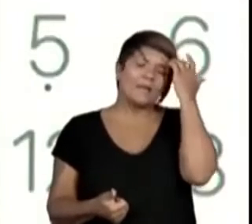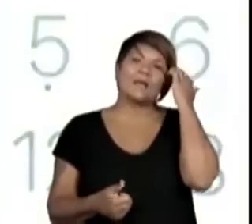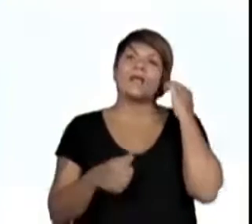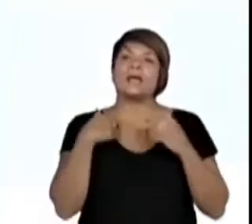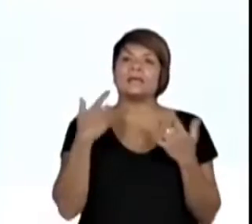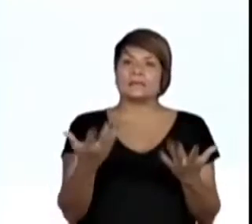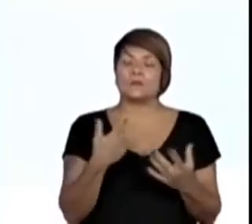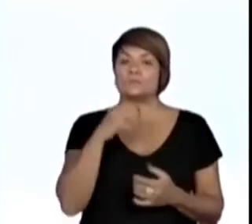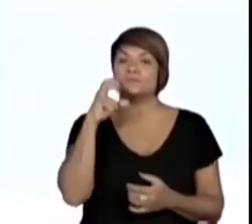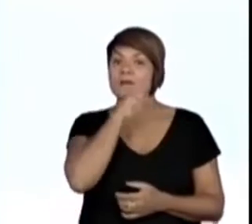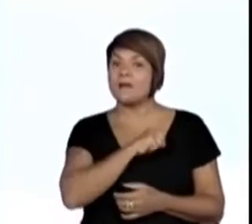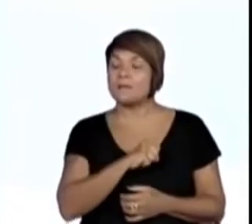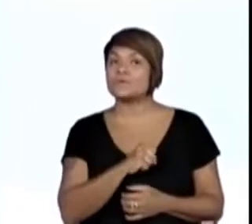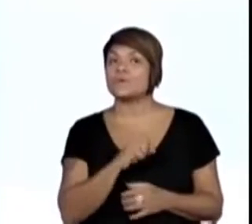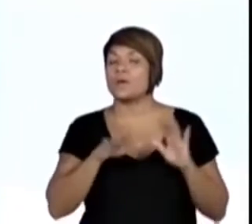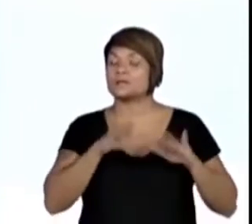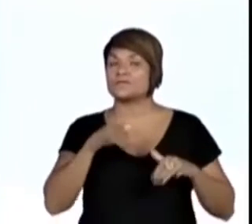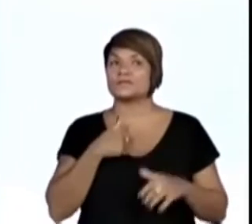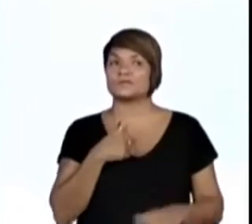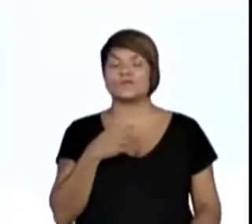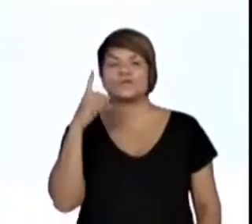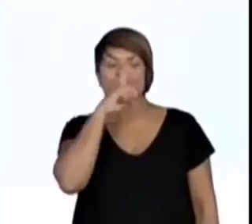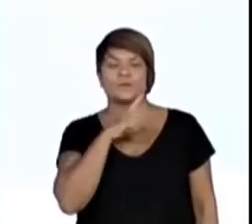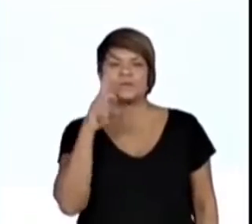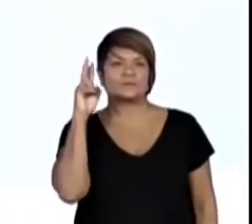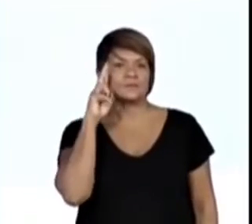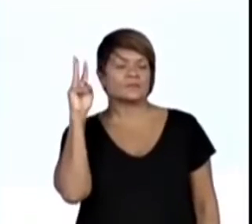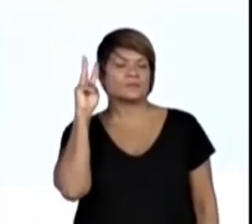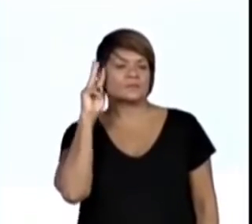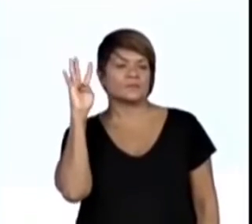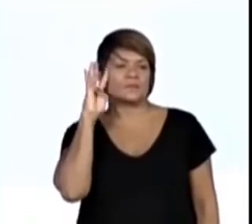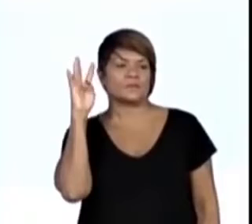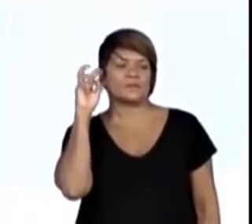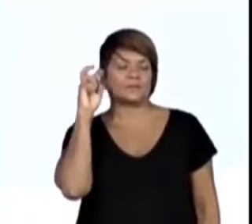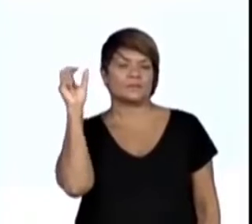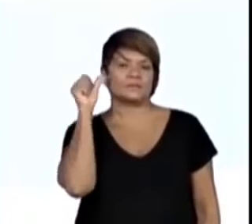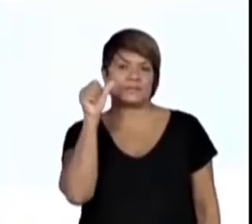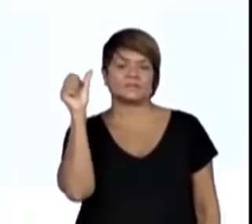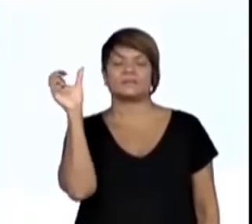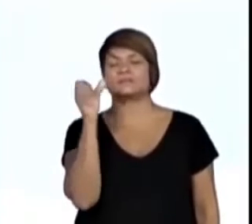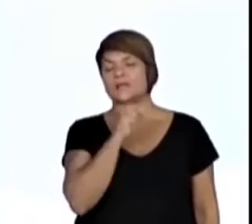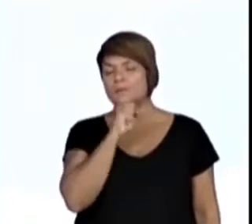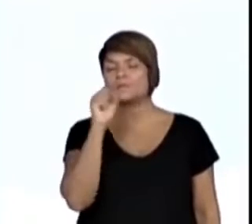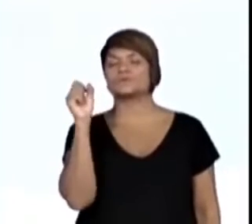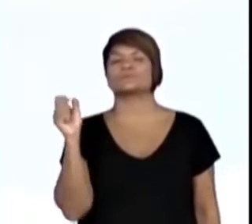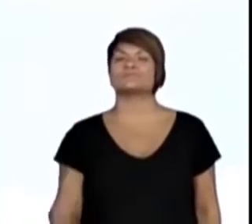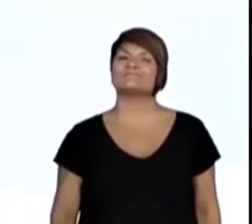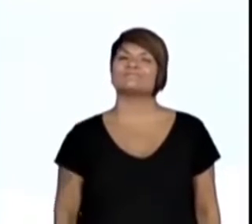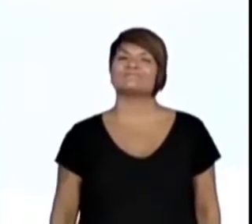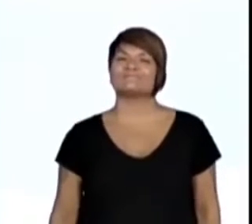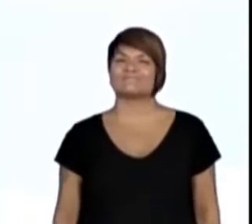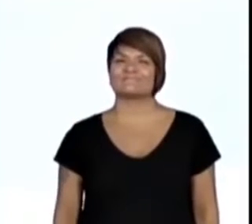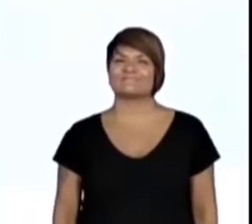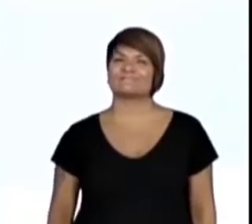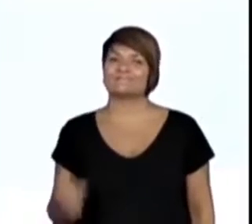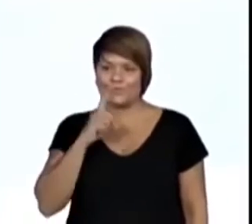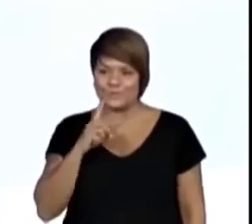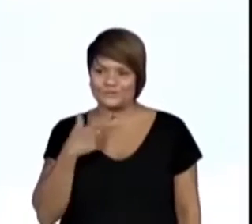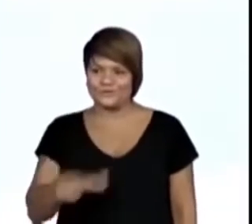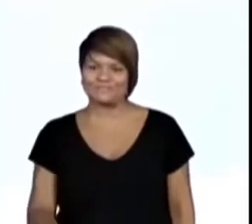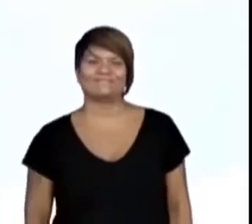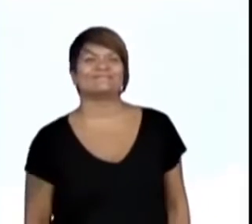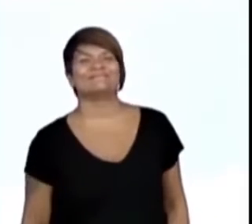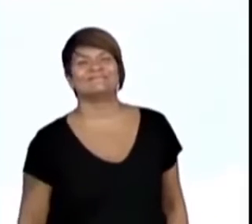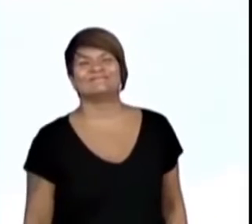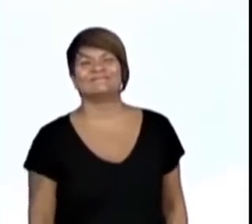bem rapidinho, às vezes a gente fala domingo, segunda, terça, quarta, quinta, sexta, sábado e domingo de novo, tá